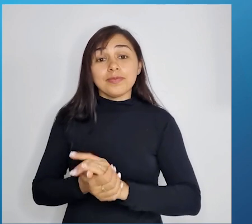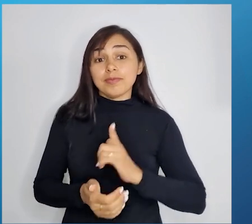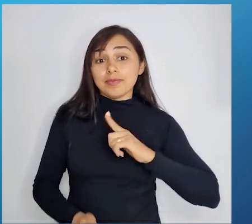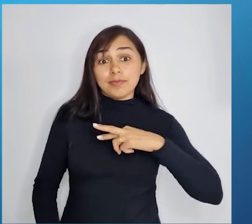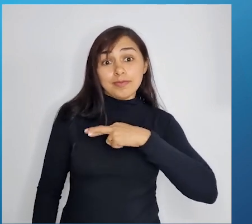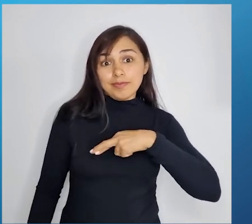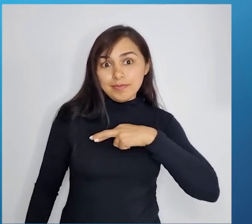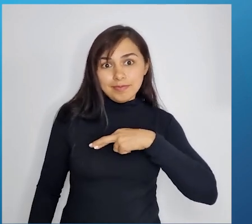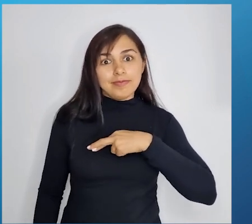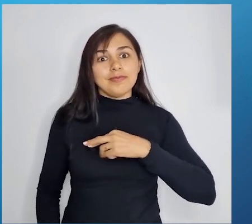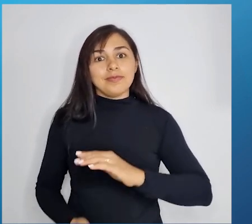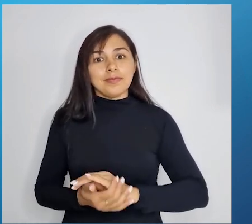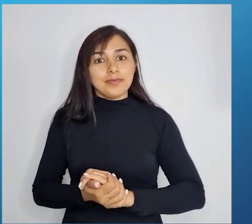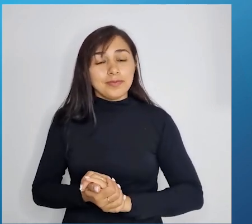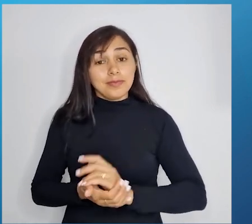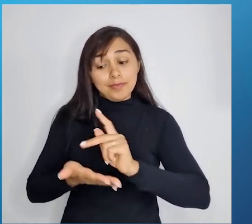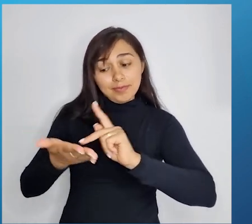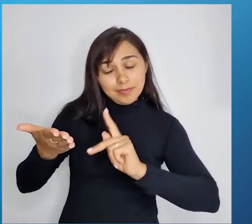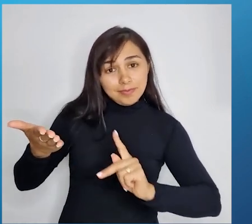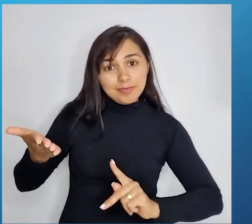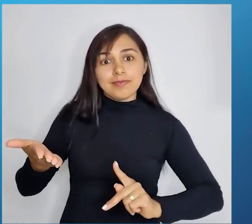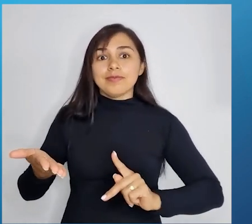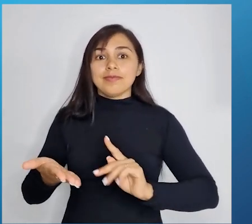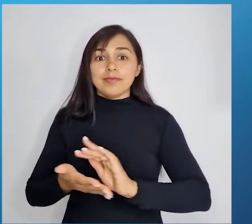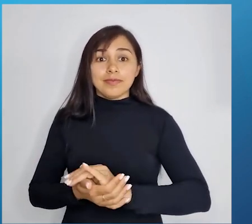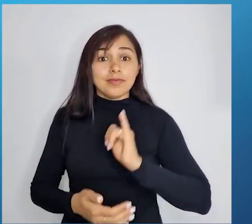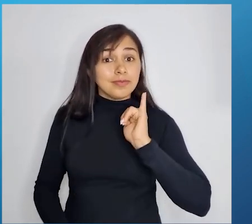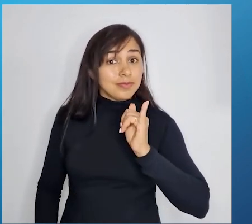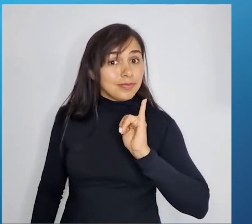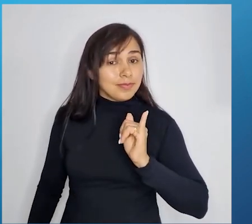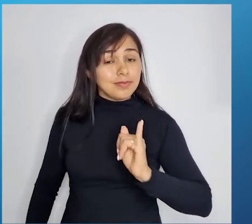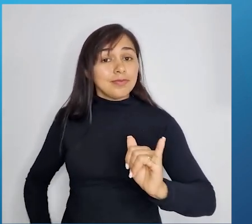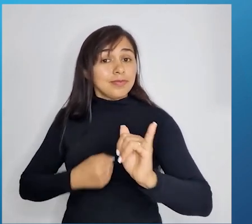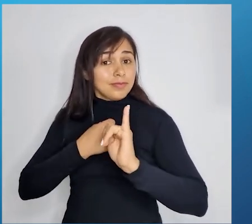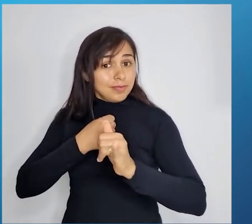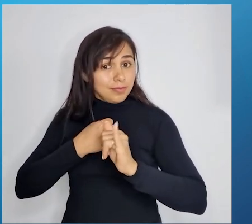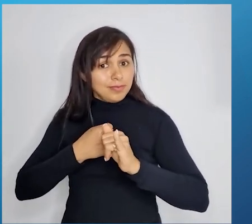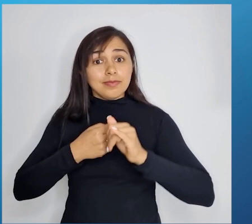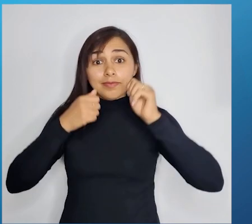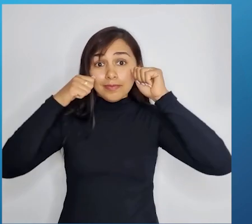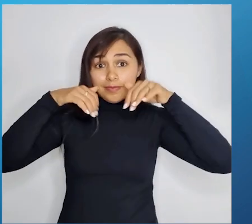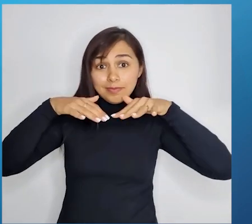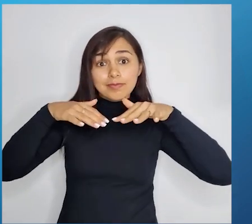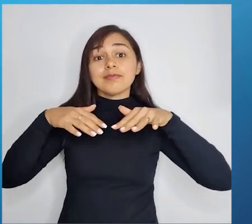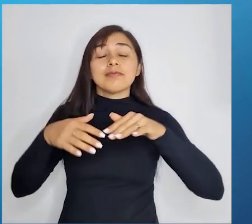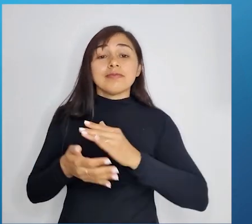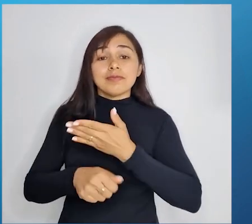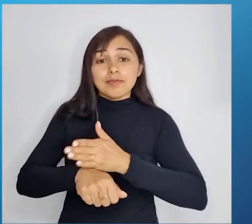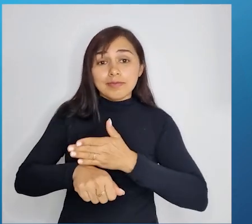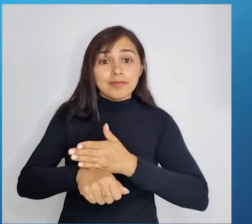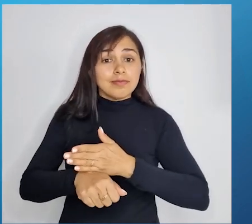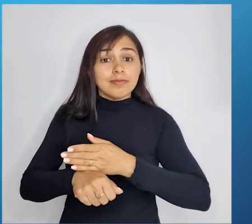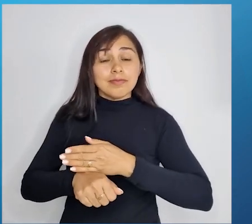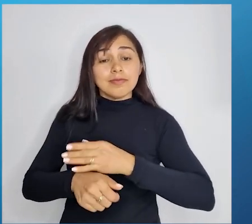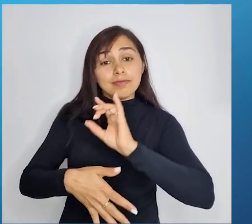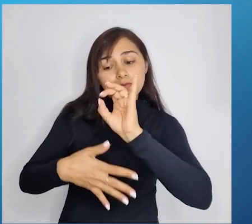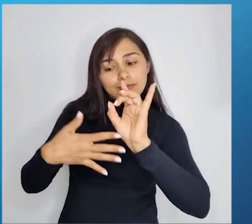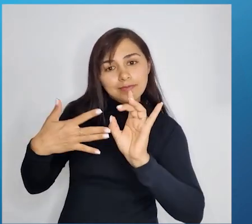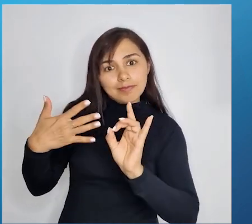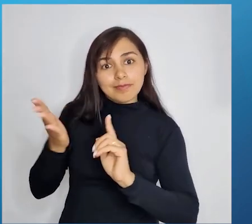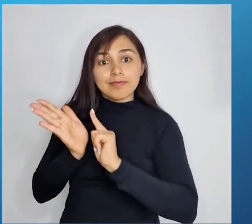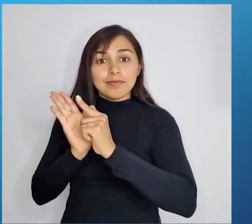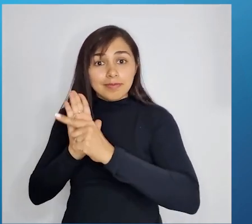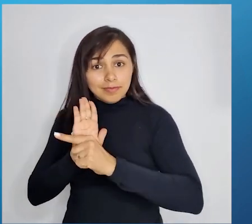romance, poesia, conto, crônica, drama, ensaios. Cada gênero possui suas